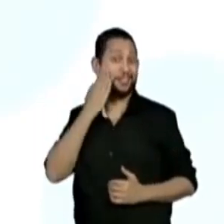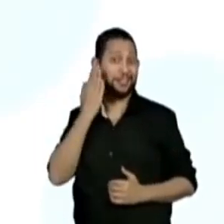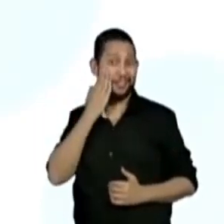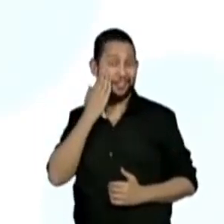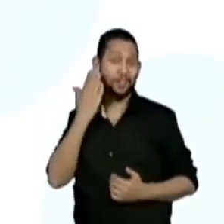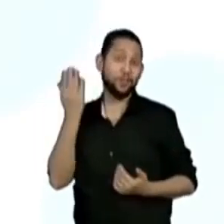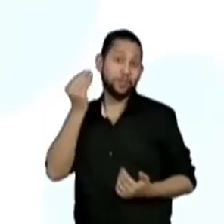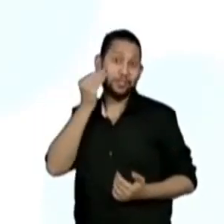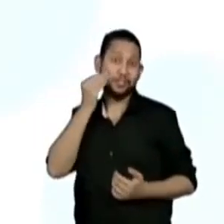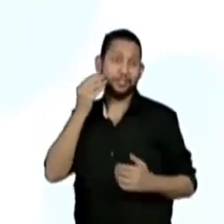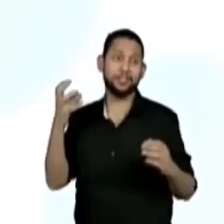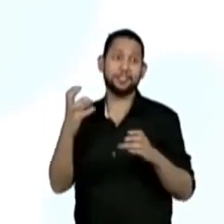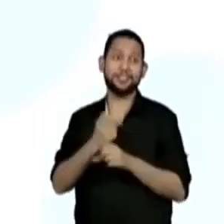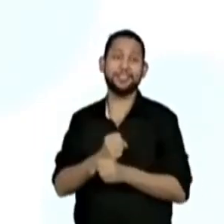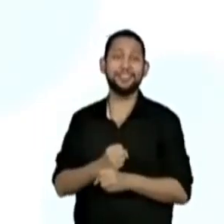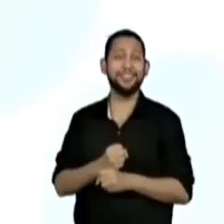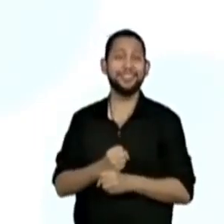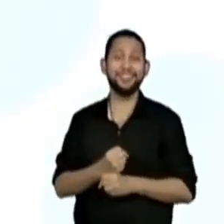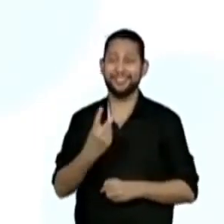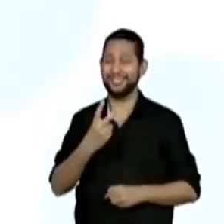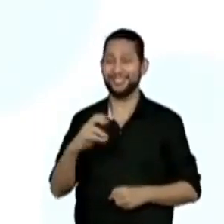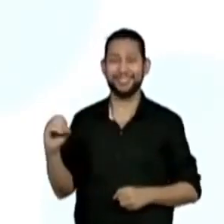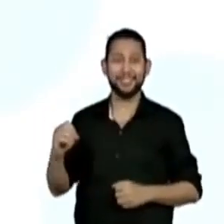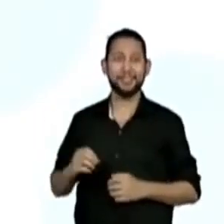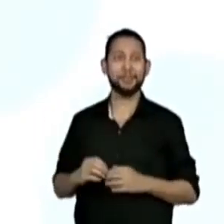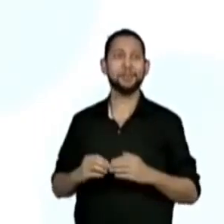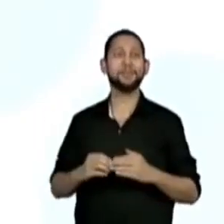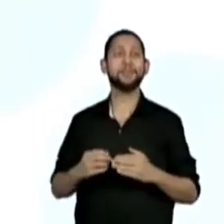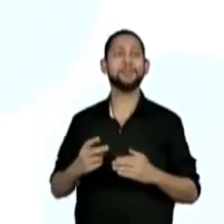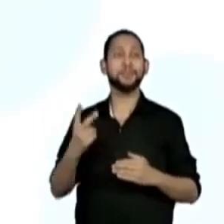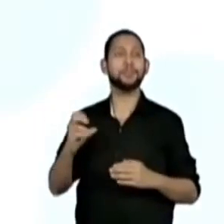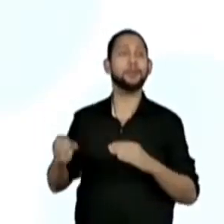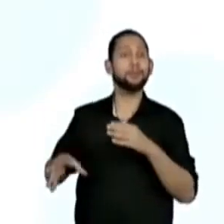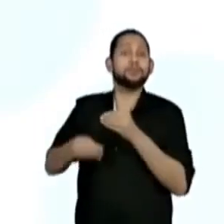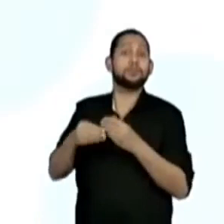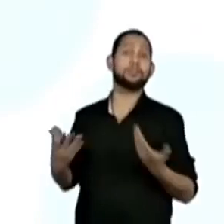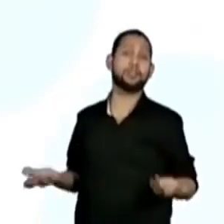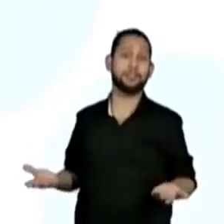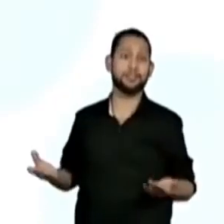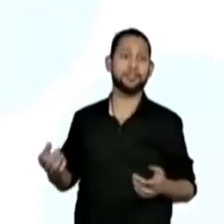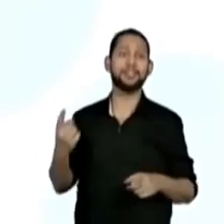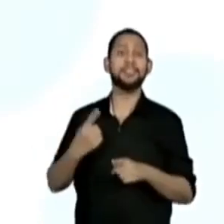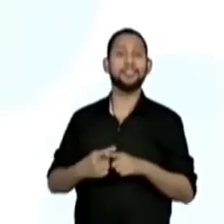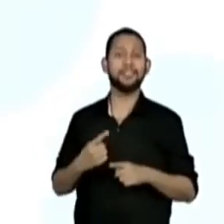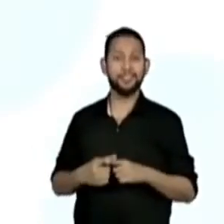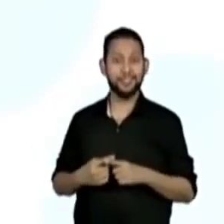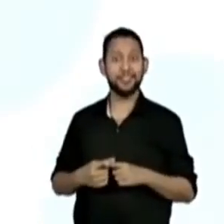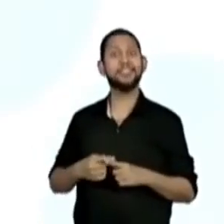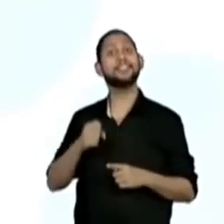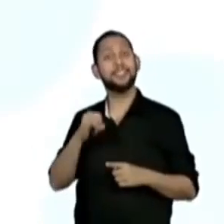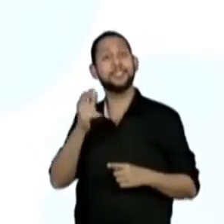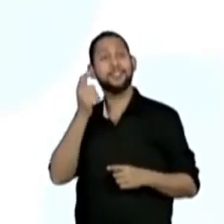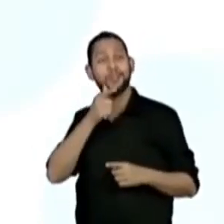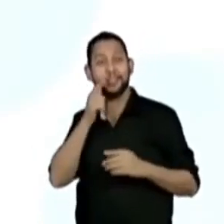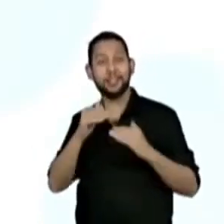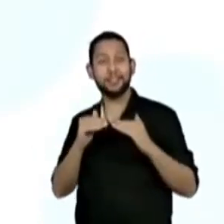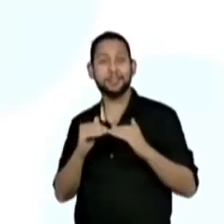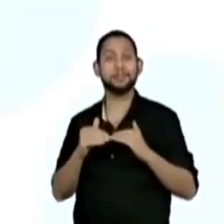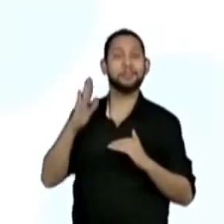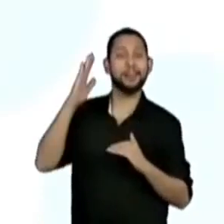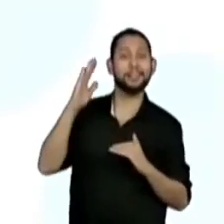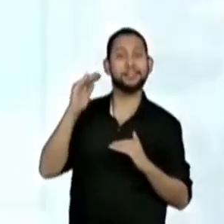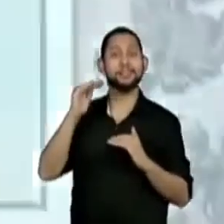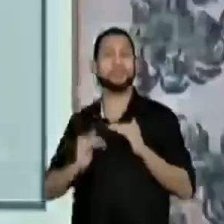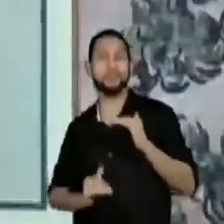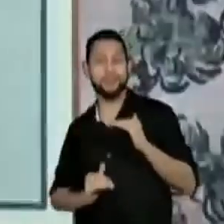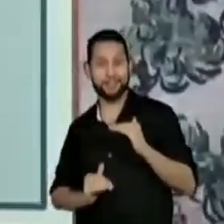somar 200 vou somar 200 porque eu já consigo saber se vai passar do nosso ano né